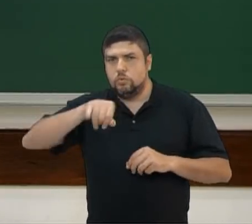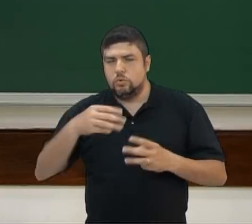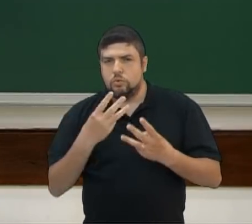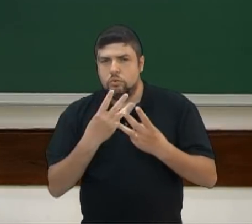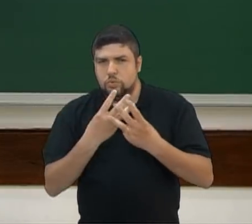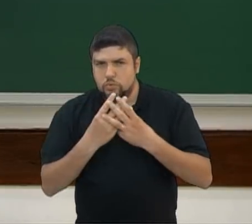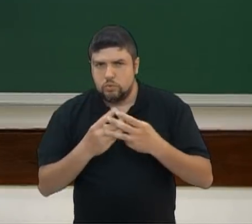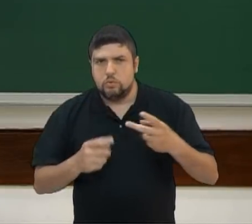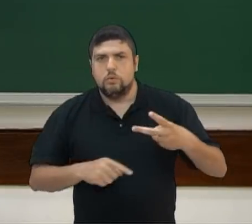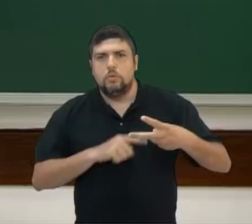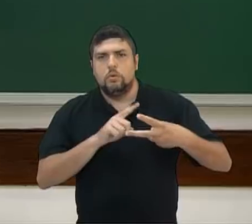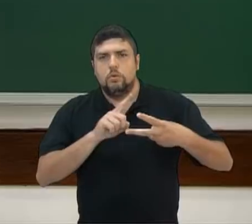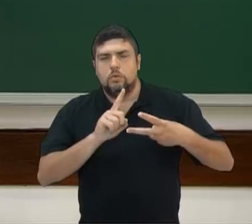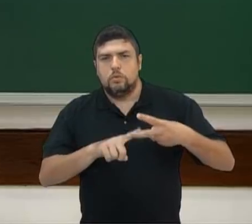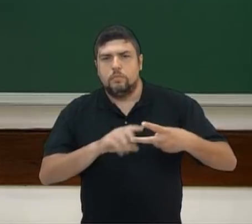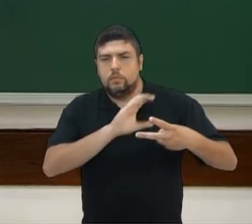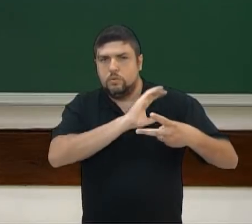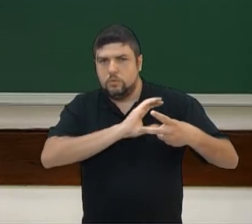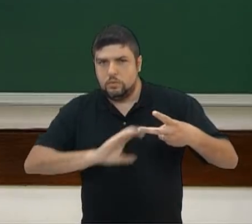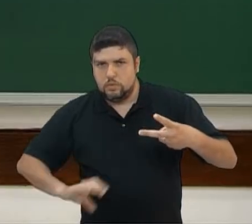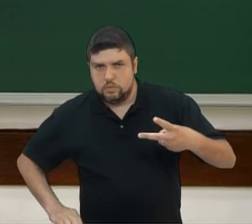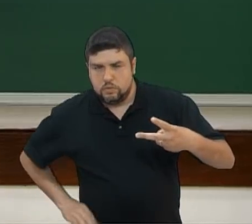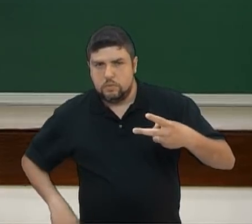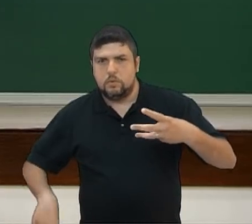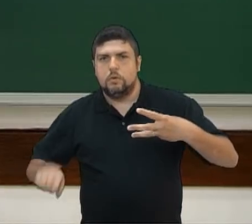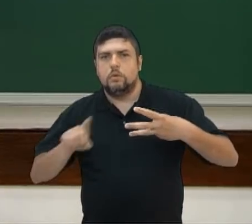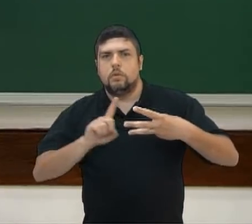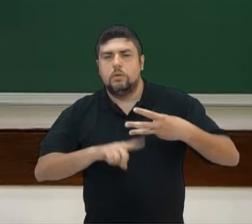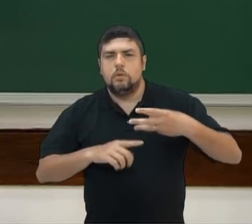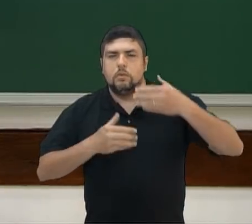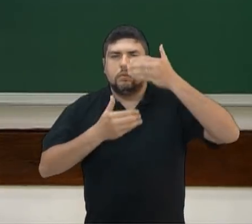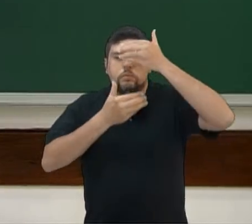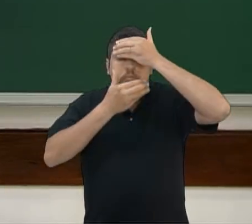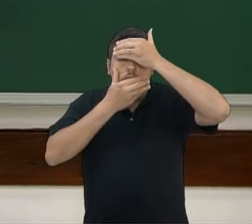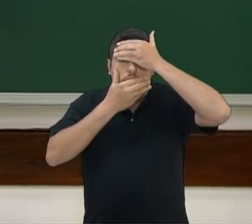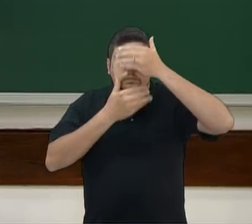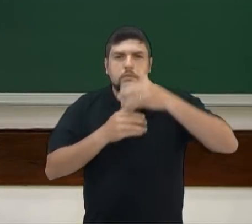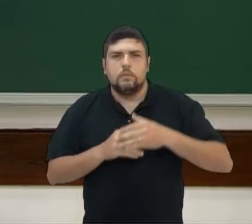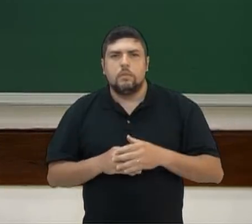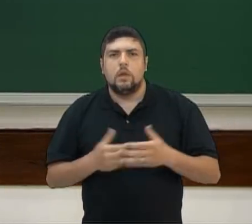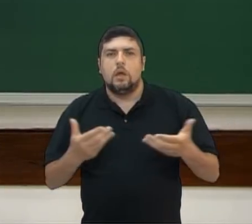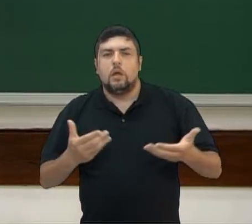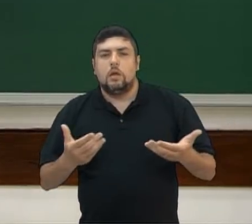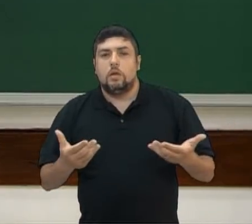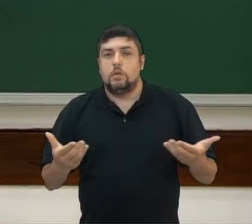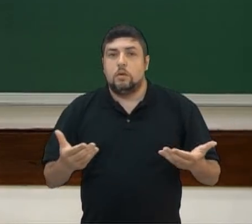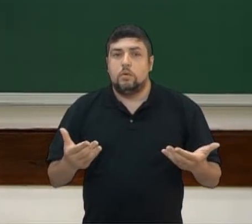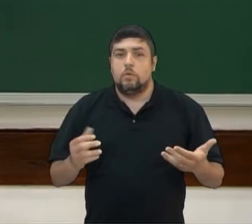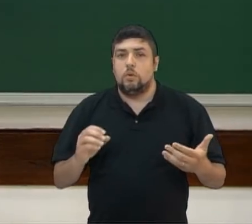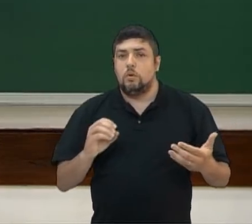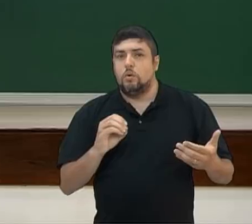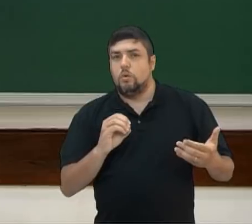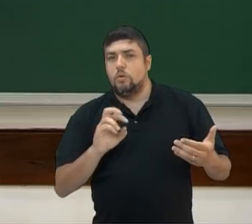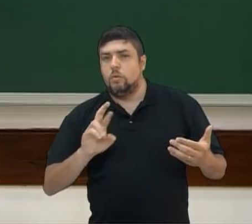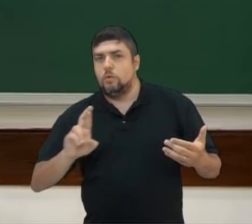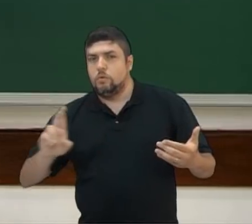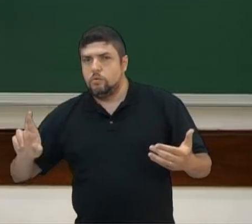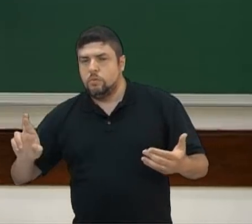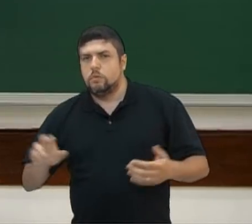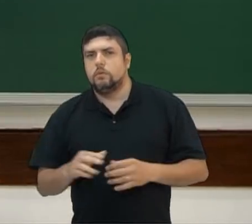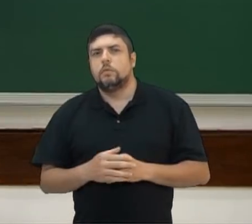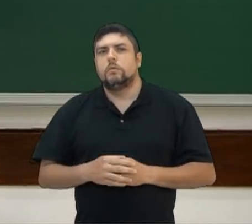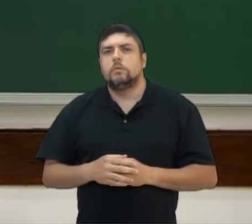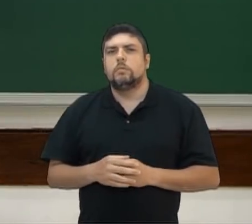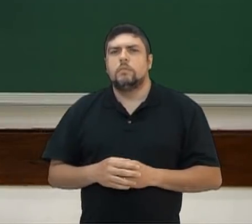do cristianismo e falamos do islamismo. Agora a gente vai para o Oriente. O Oriente tem muitos símbolos, poderíamos falar aqui